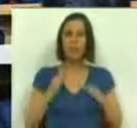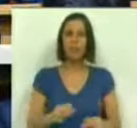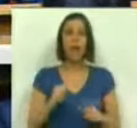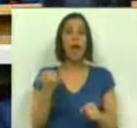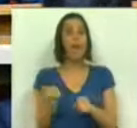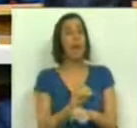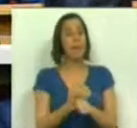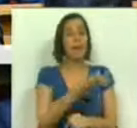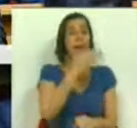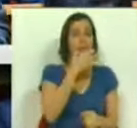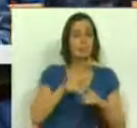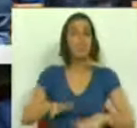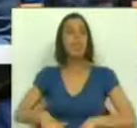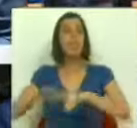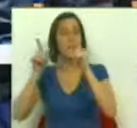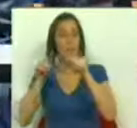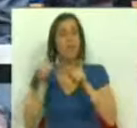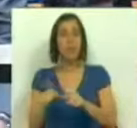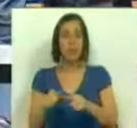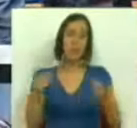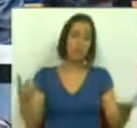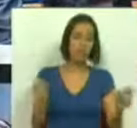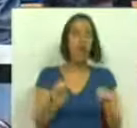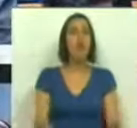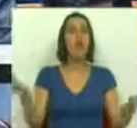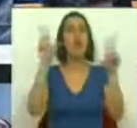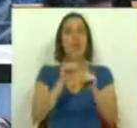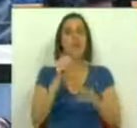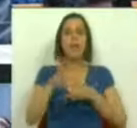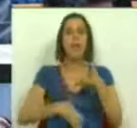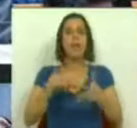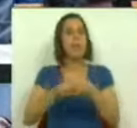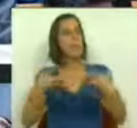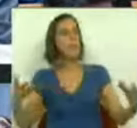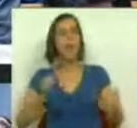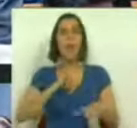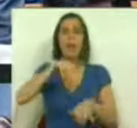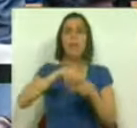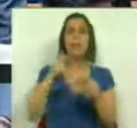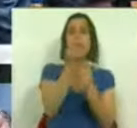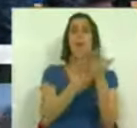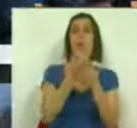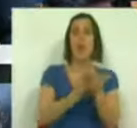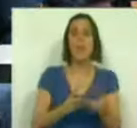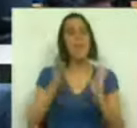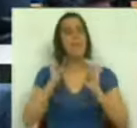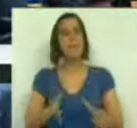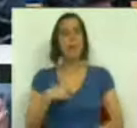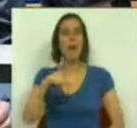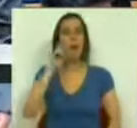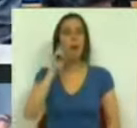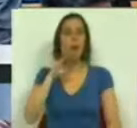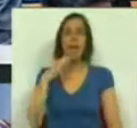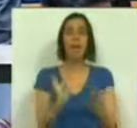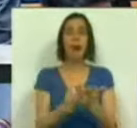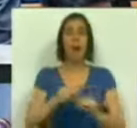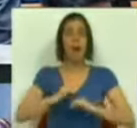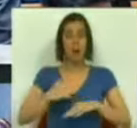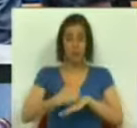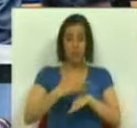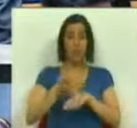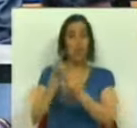haver emprego e para haver crescimento e para haver uma nova vaga de industrialização na nossa economia, temos de assegurar que o